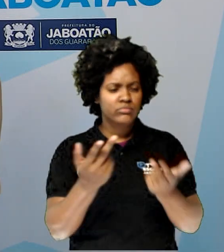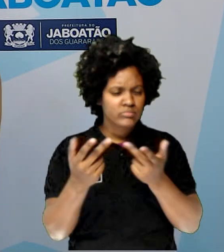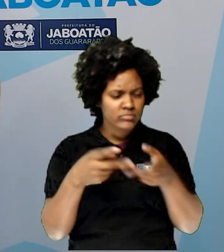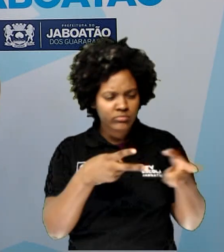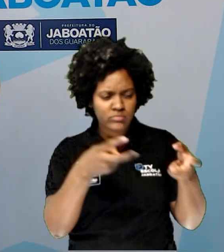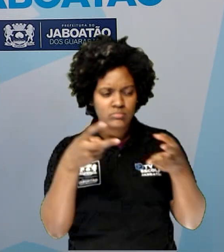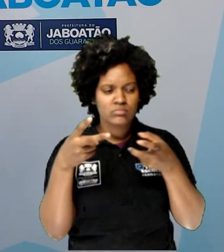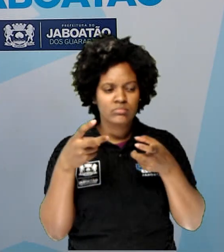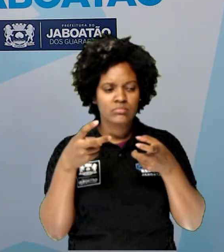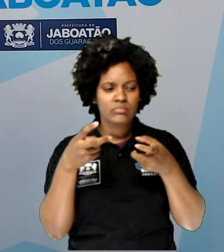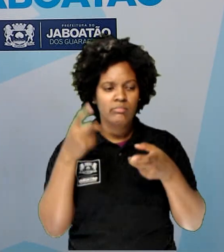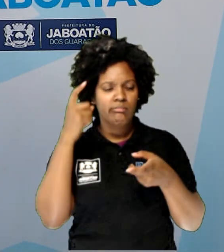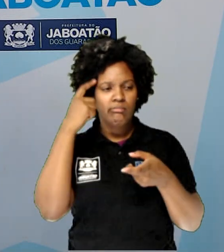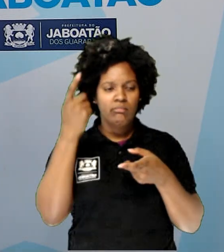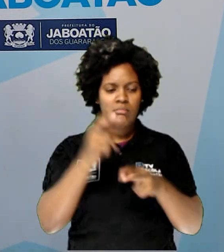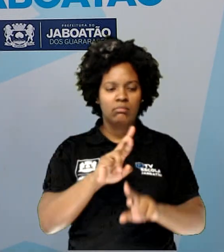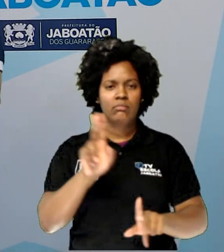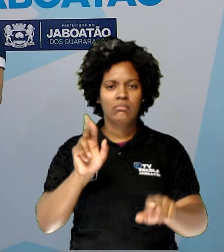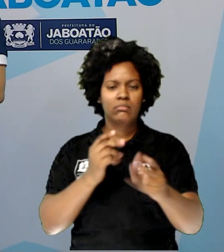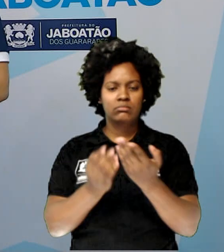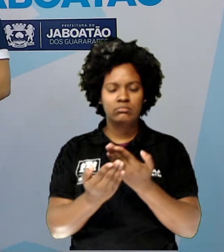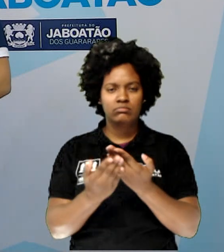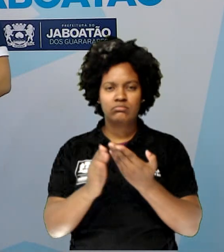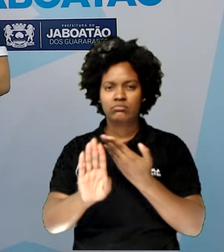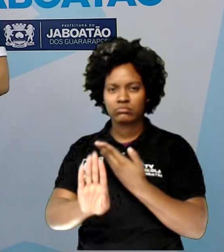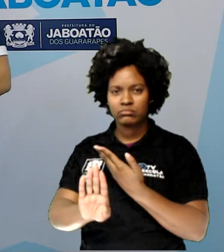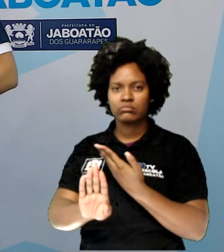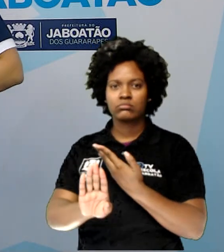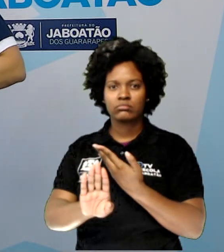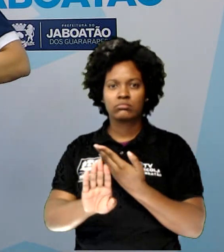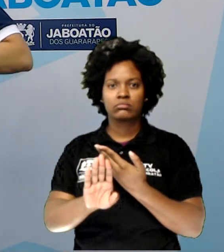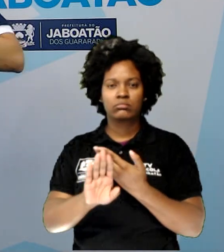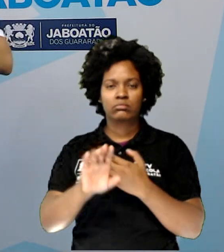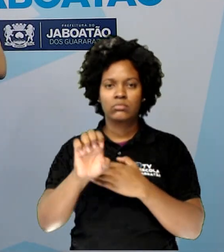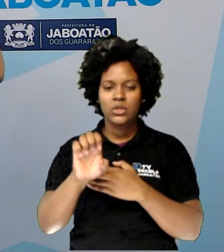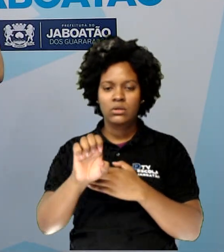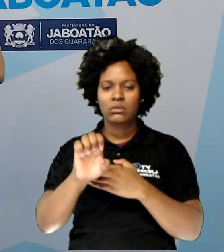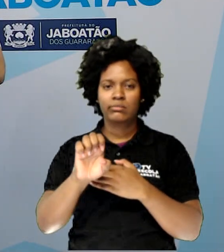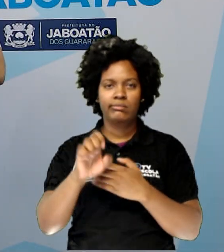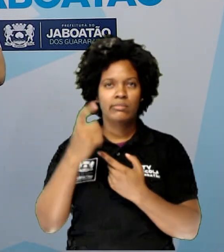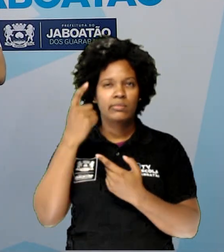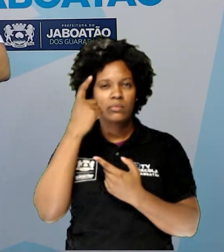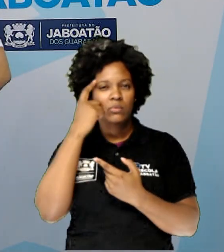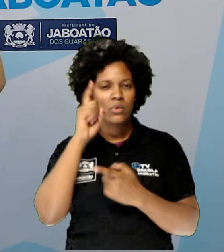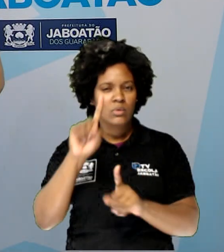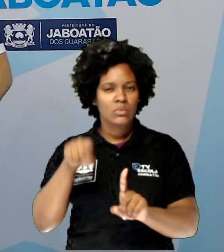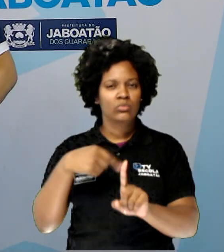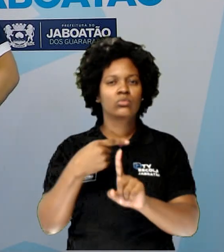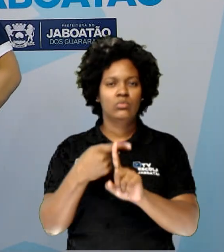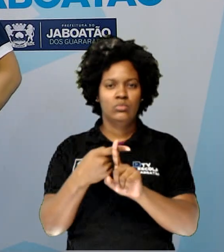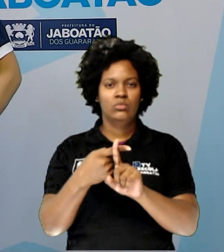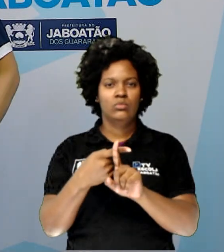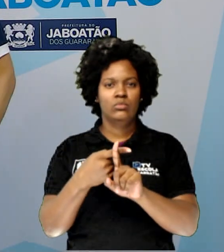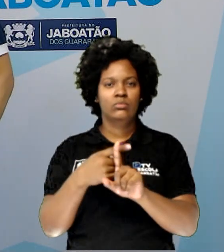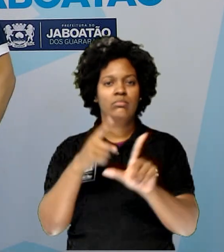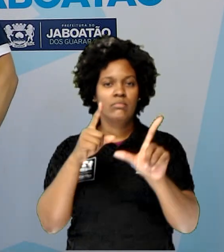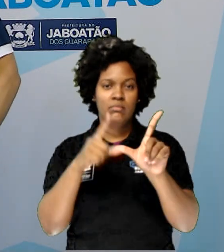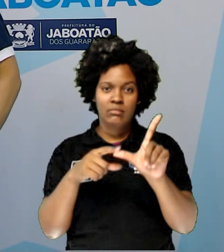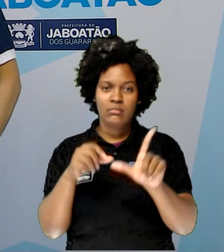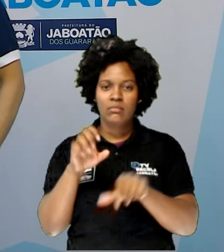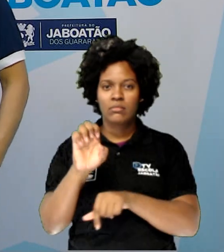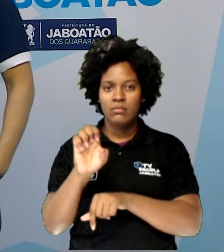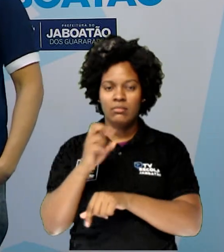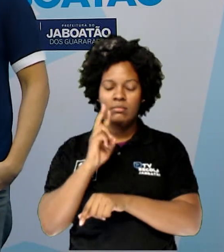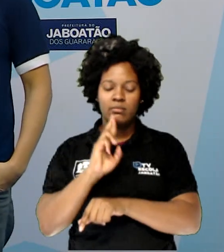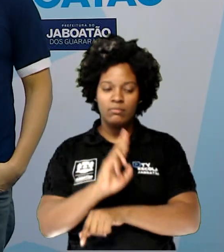adversidade. E vemos aqui também e juntos, ou seja, dando ideia de soma, tranquilo? Portanto, o item E é a nossa